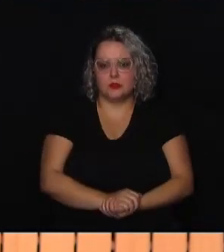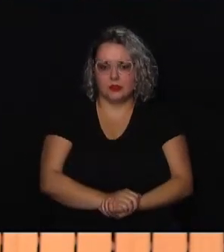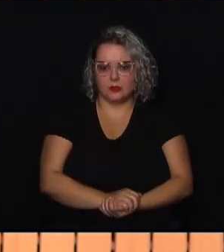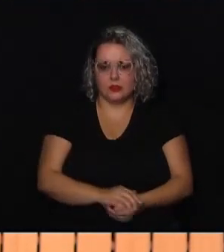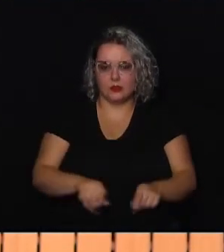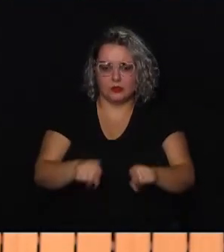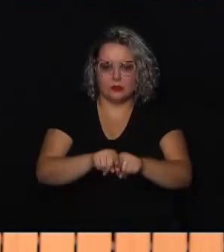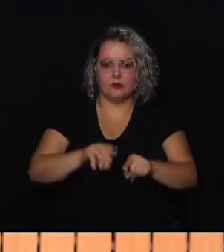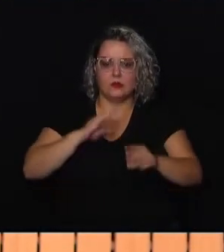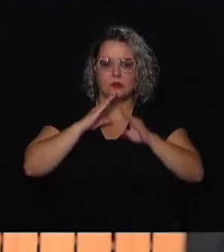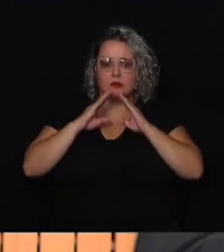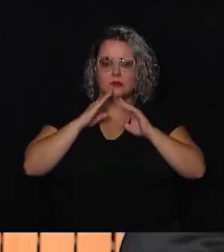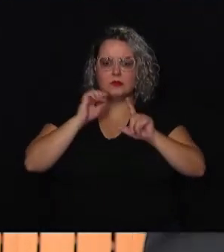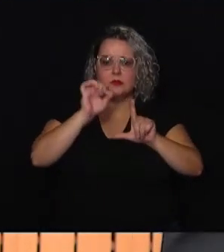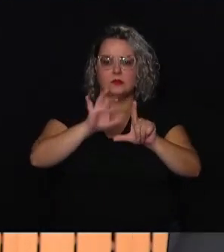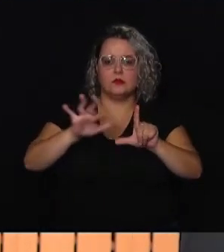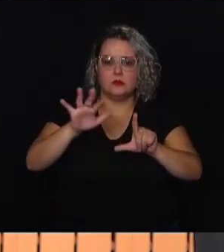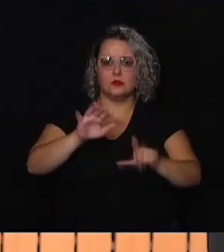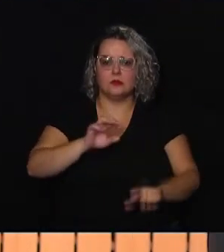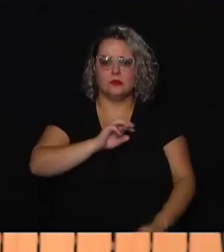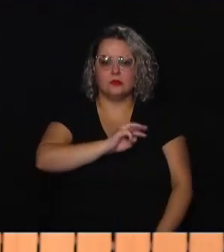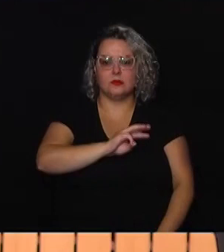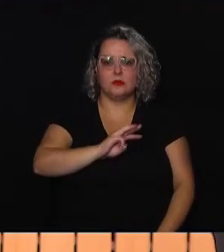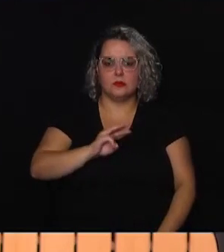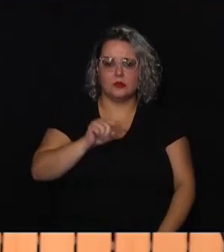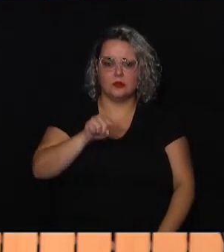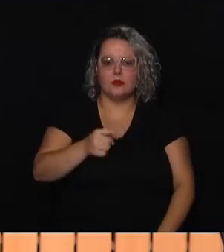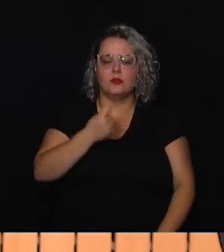e streaming no site